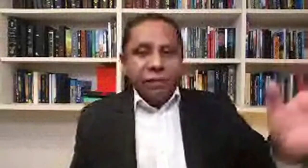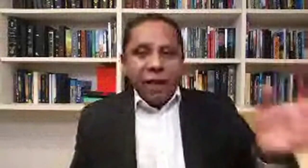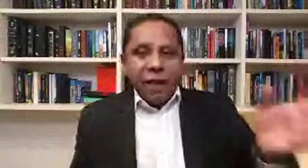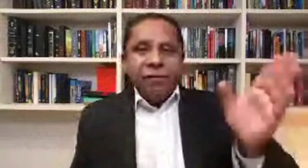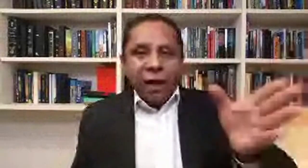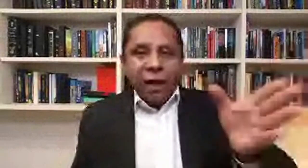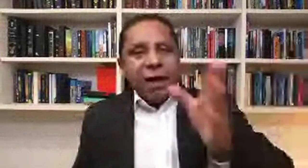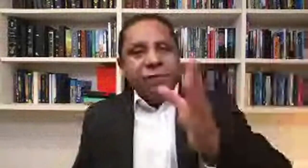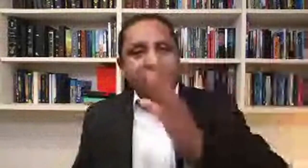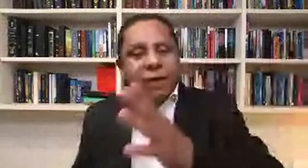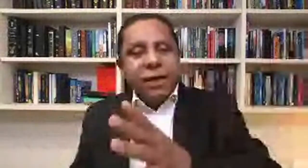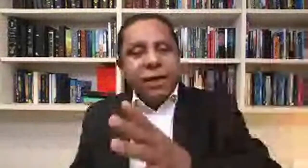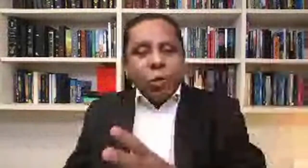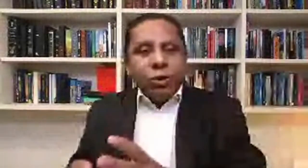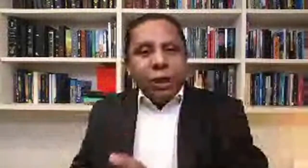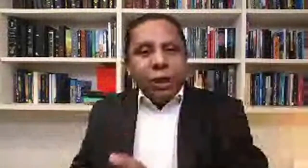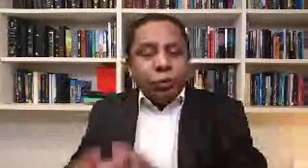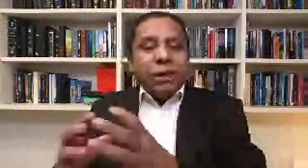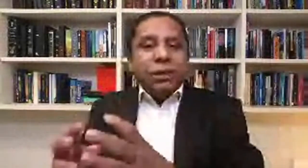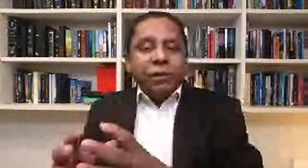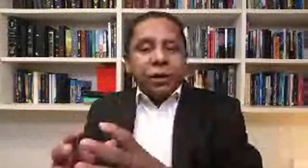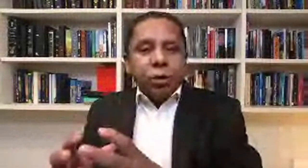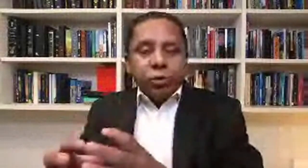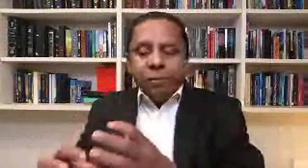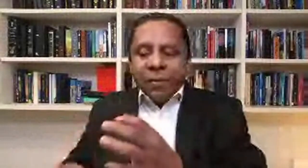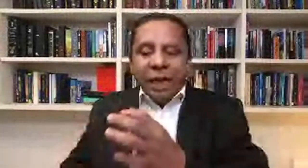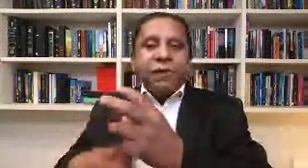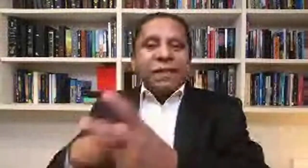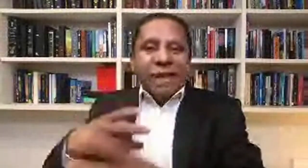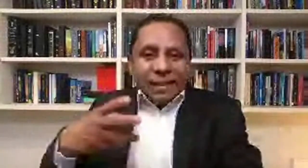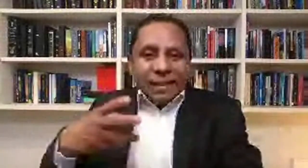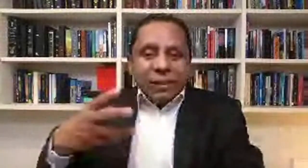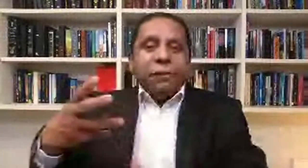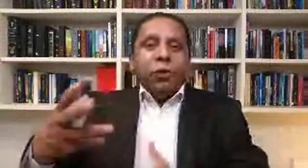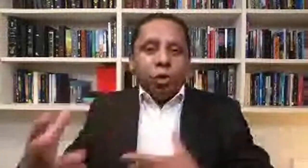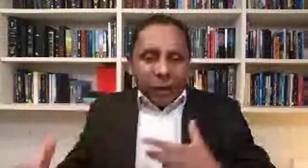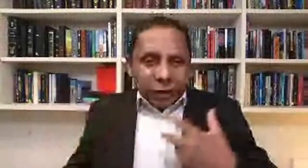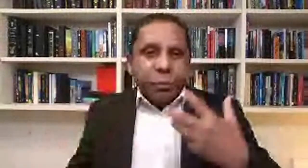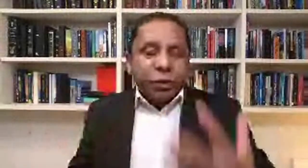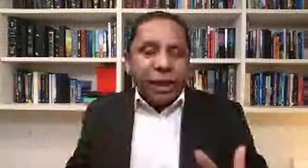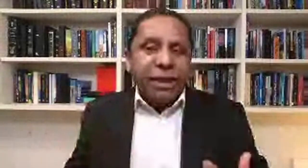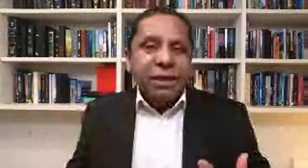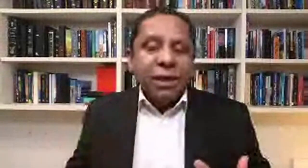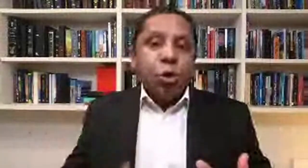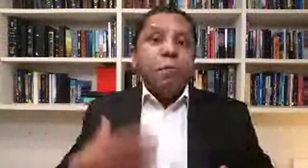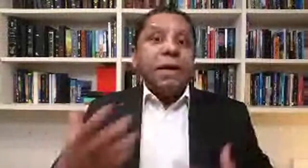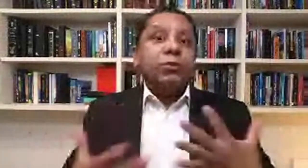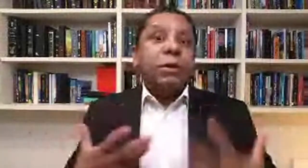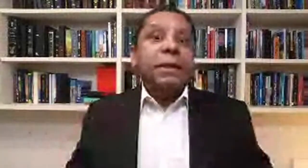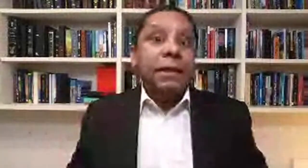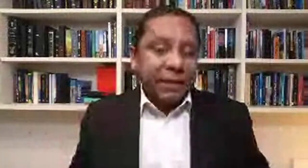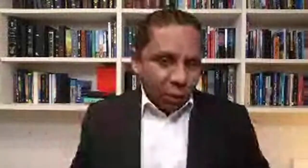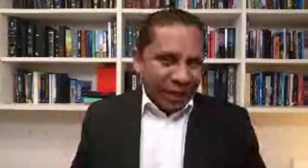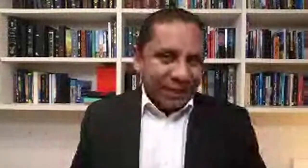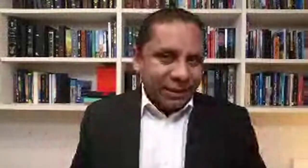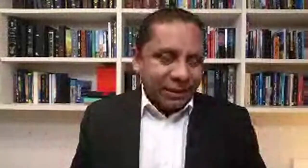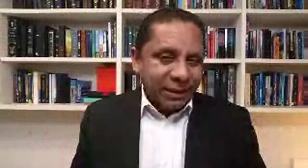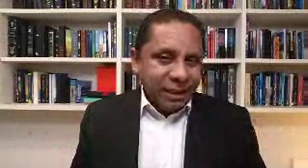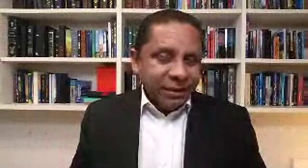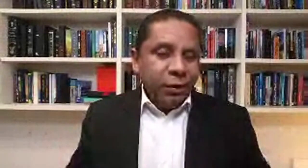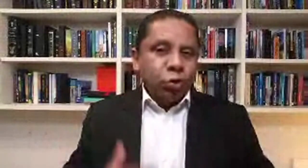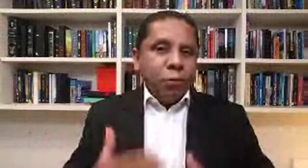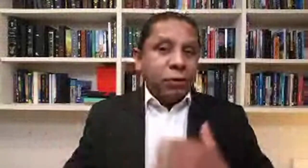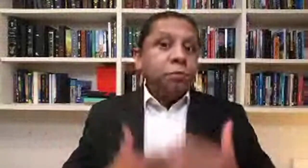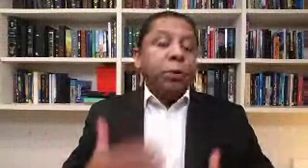1517, vai, quando chega em 1798 as verdades que foram jogadas por terra começam a ser